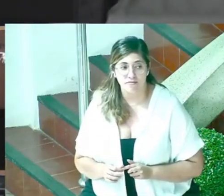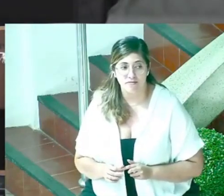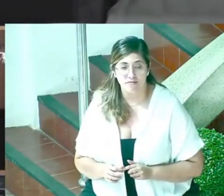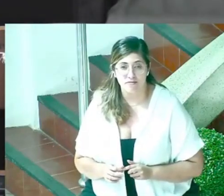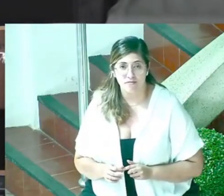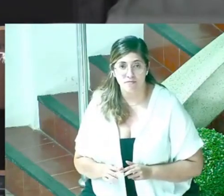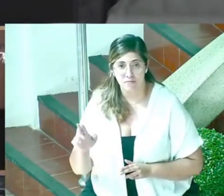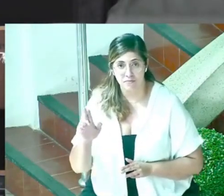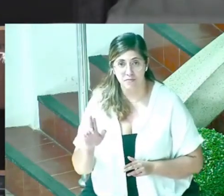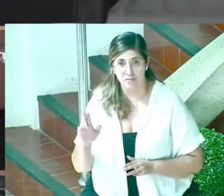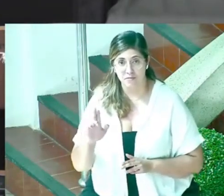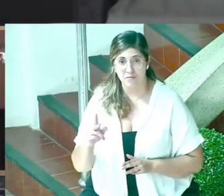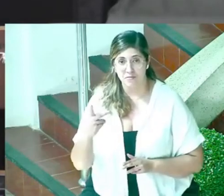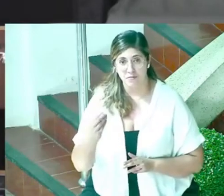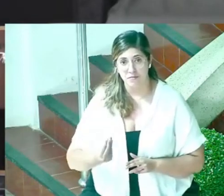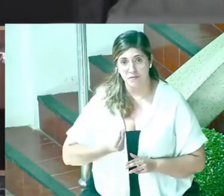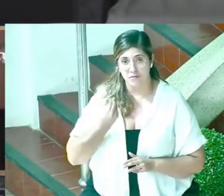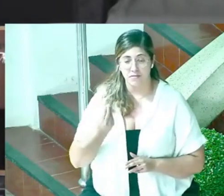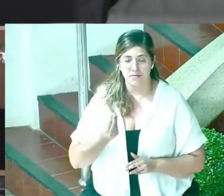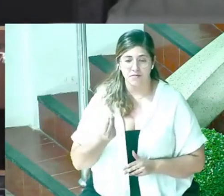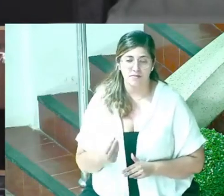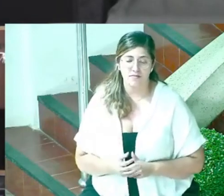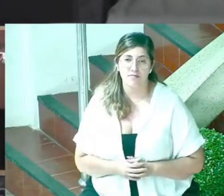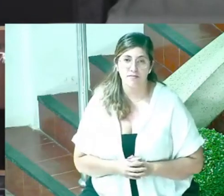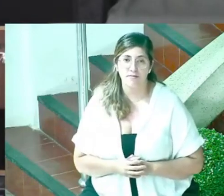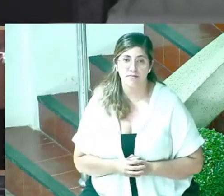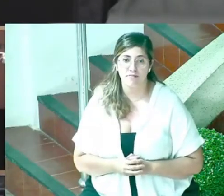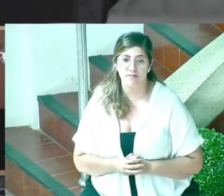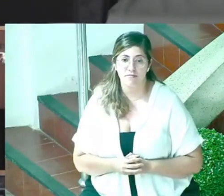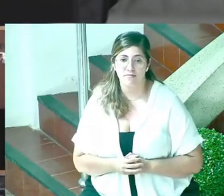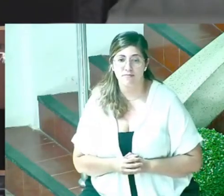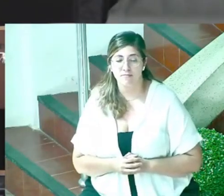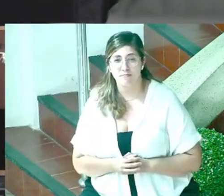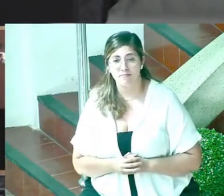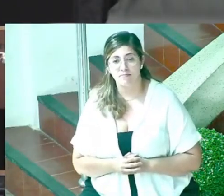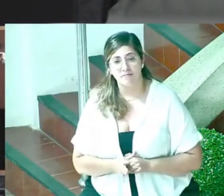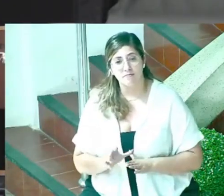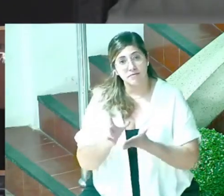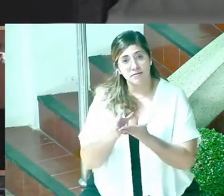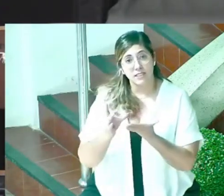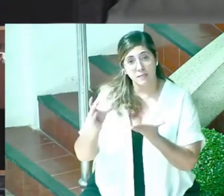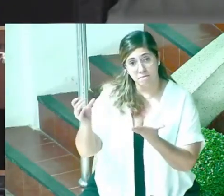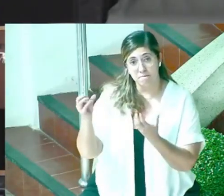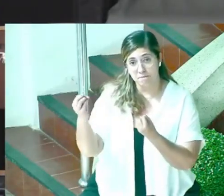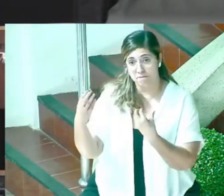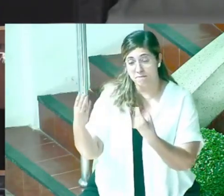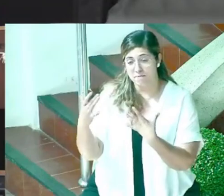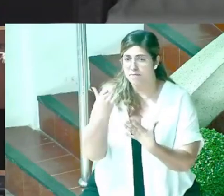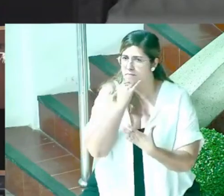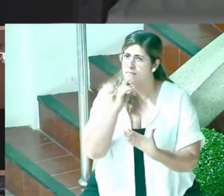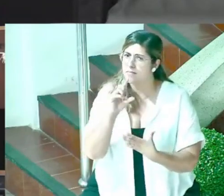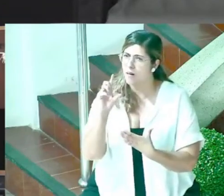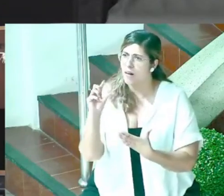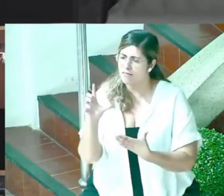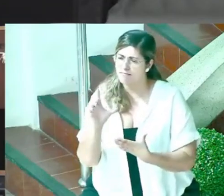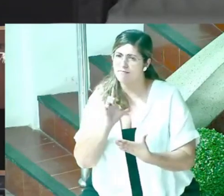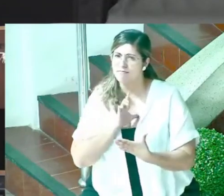Perdoar não significa esquecer, é mais um desdobramento e aspecto do tema perdão, mas mais.